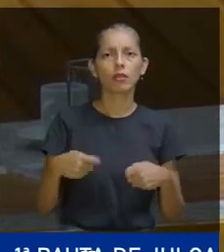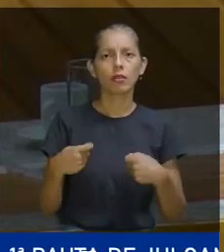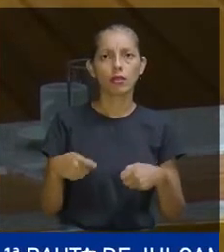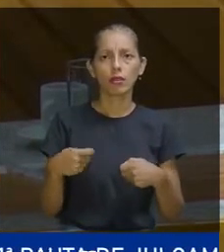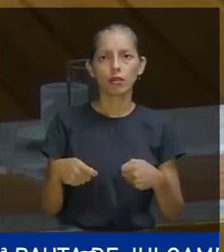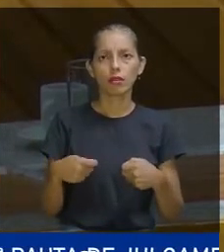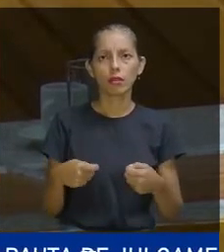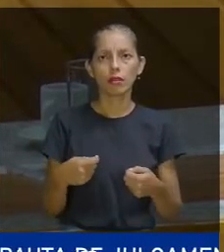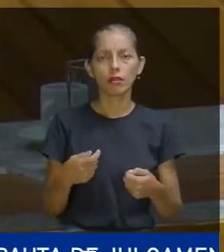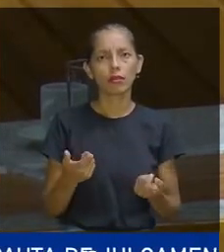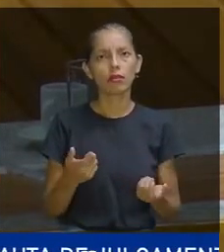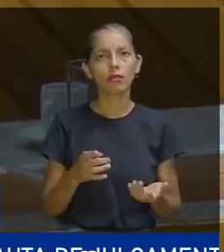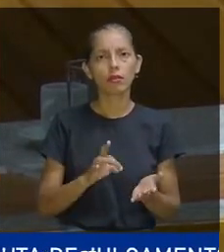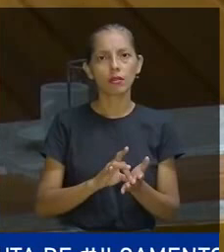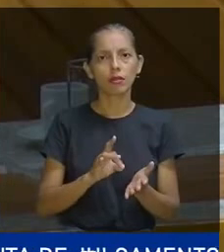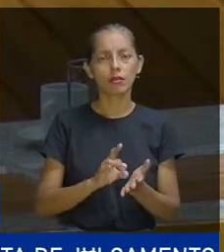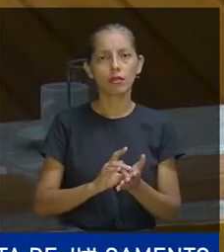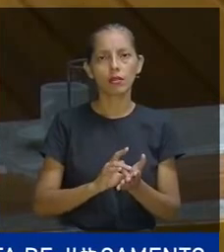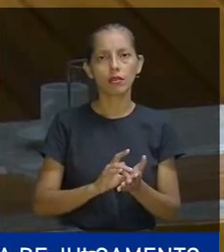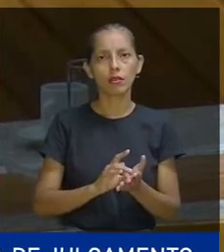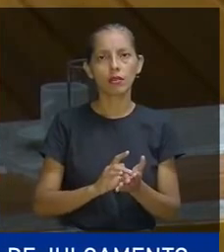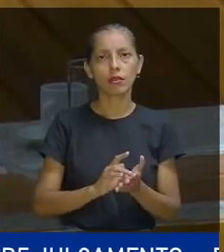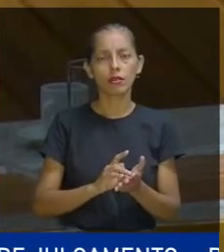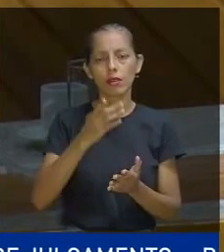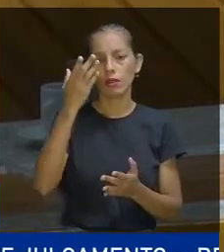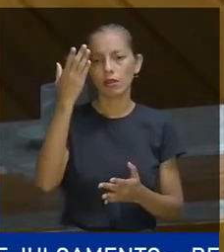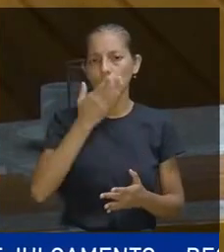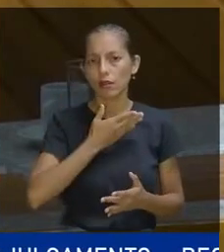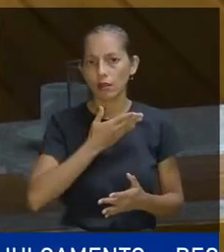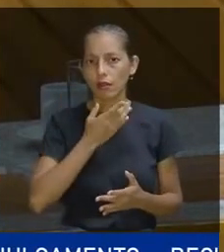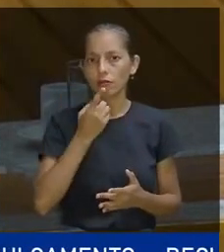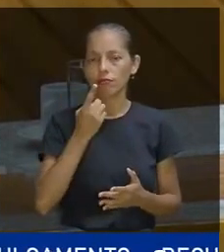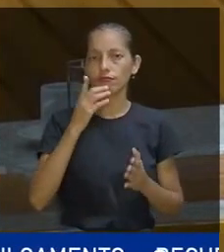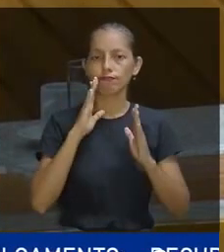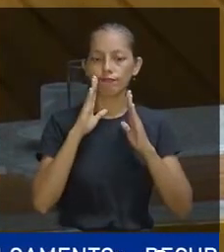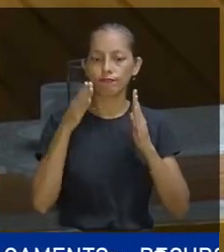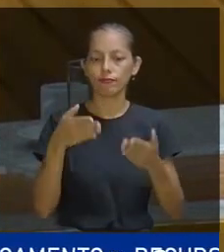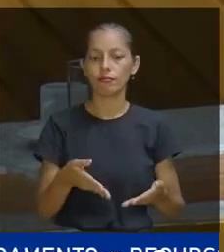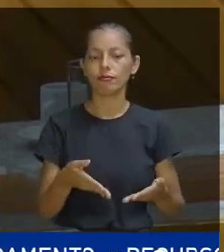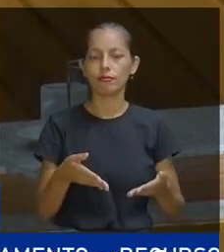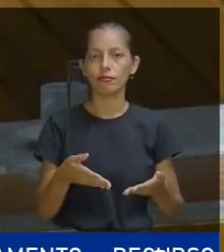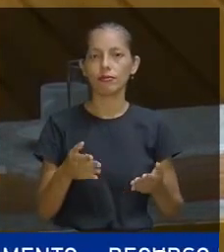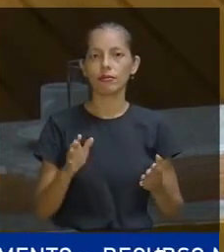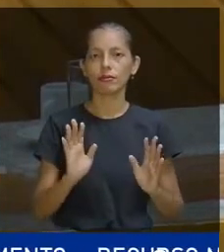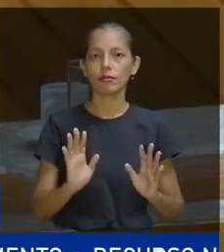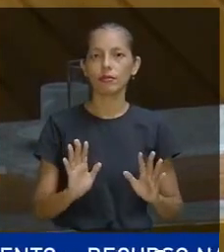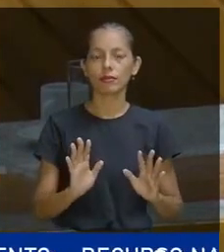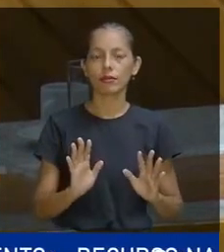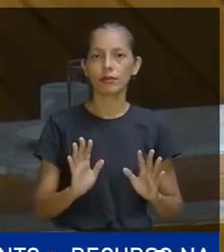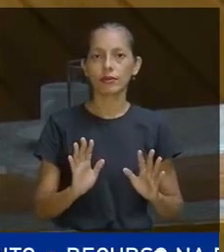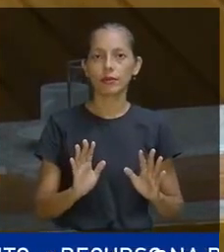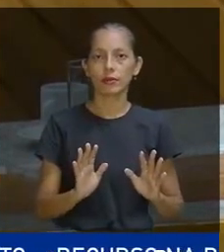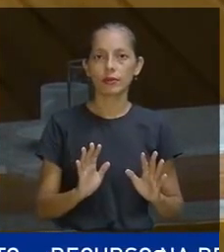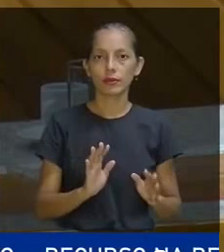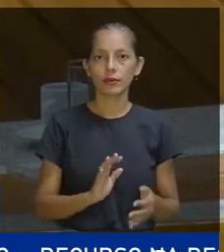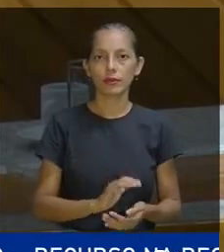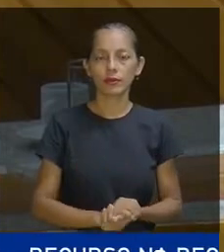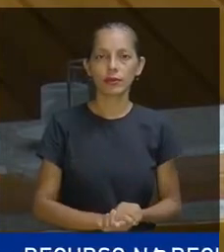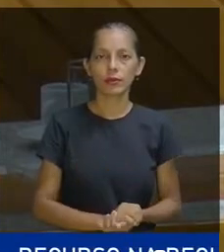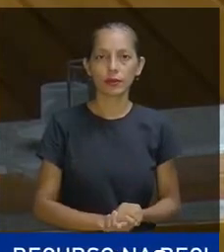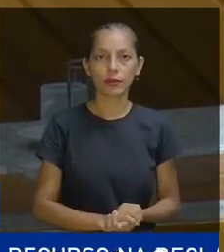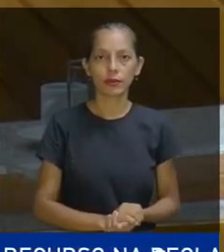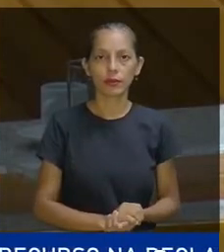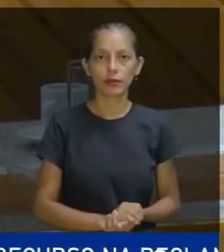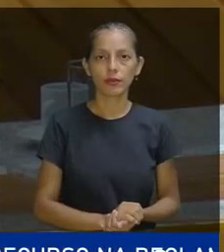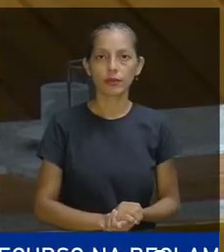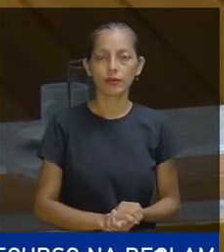algum elemento maior de convicção. Então, porque tinha que haver, eu invoquei inclusive esse